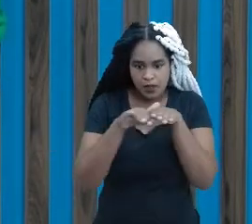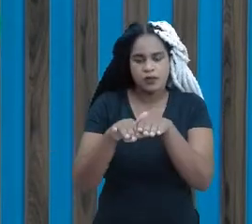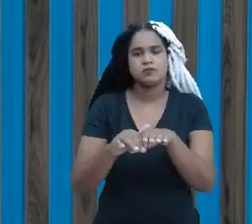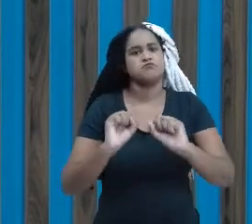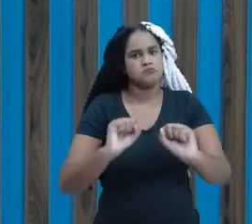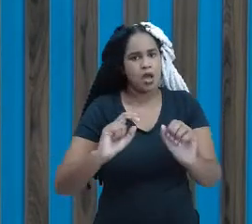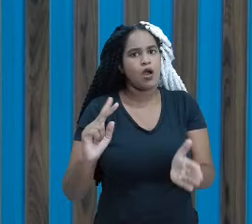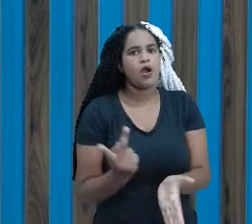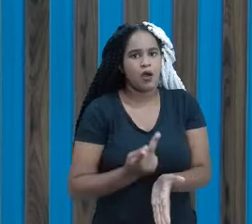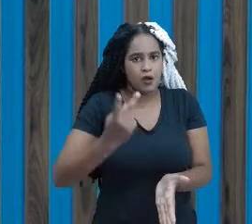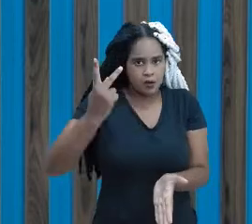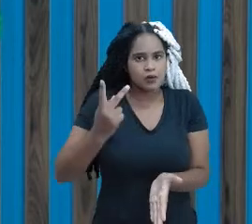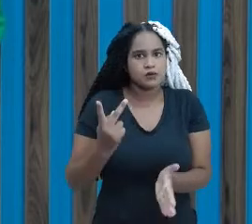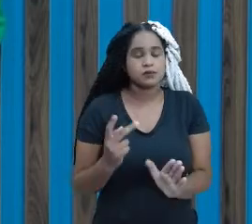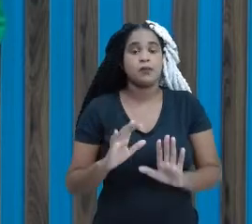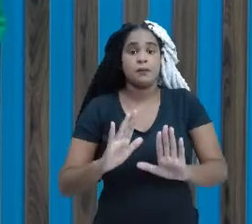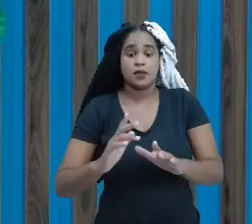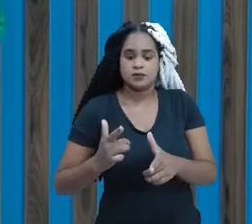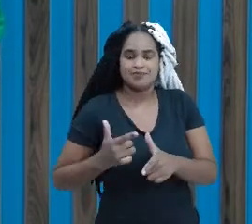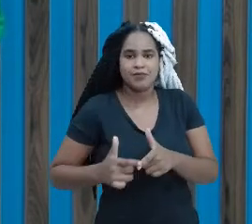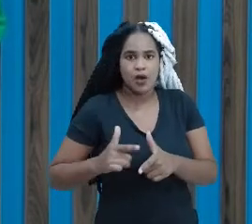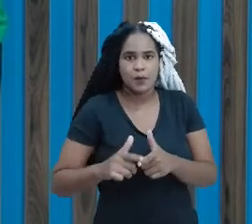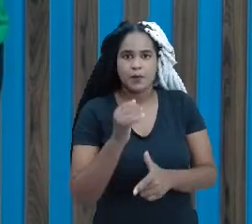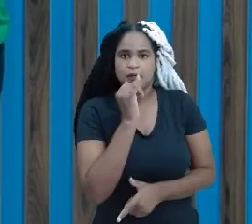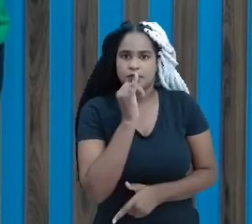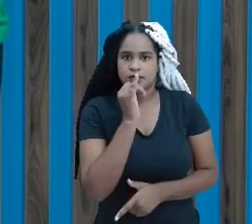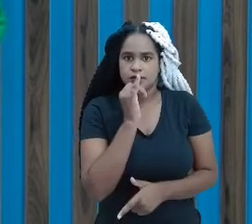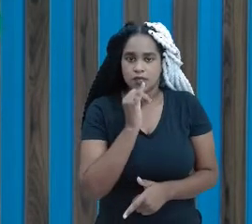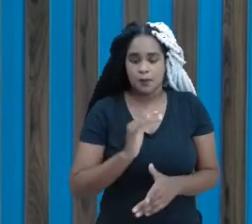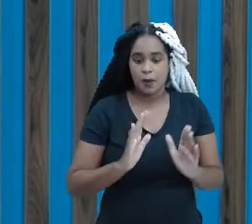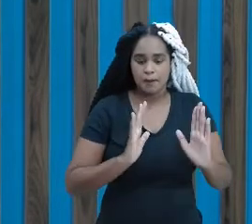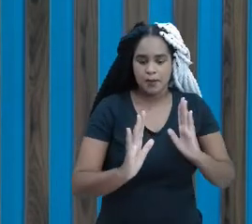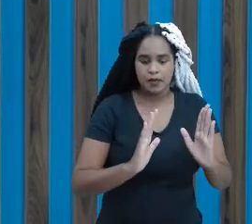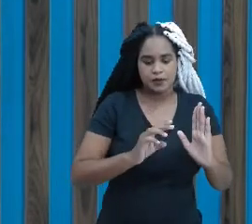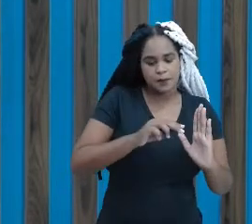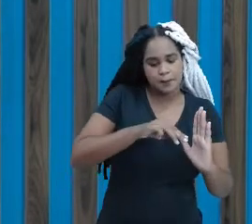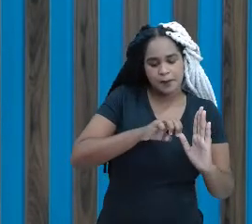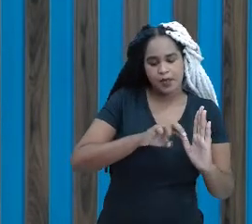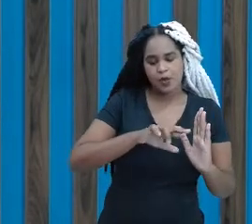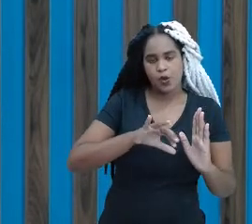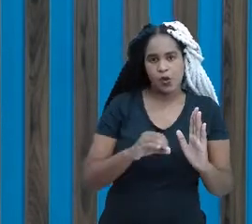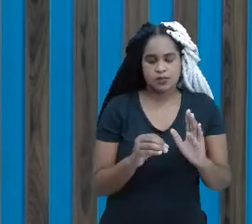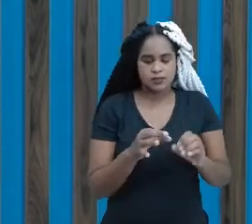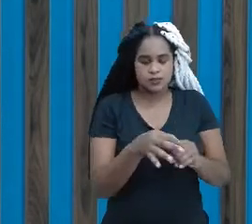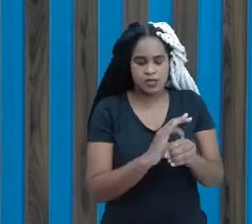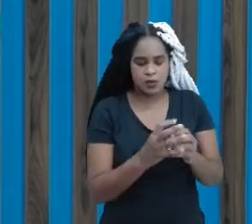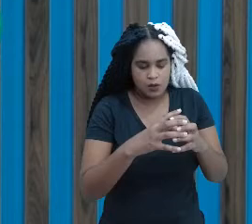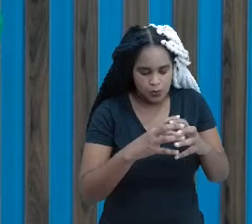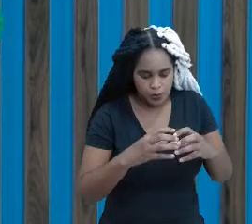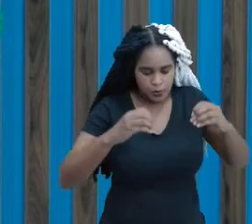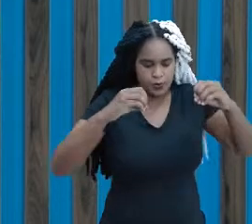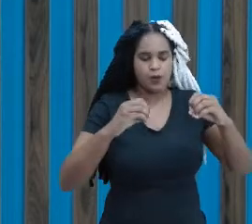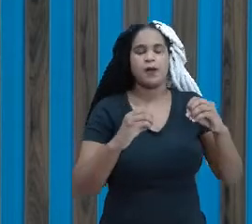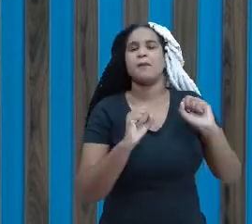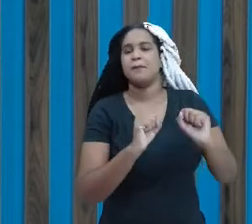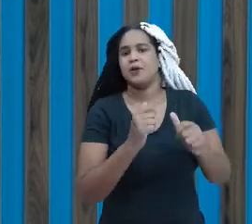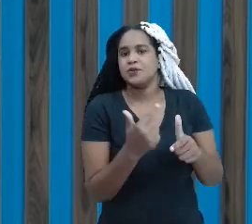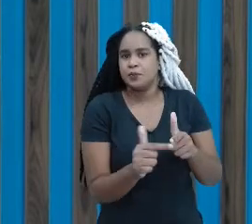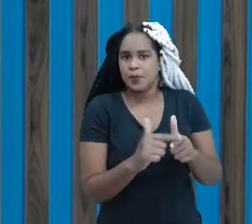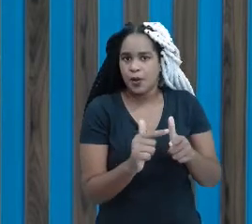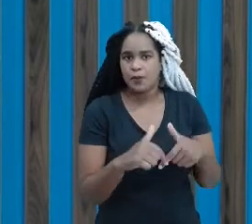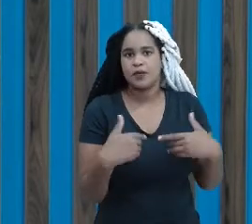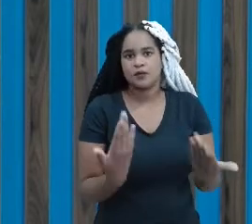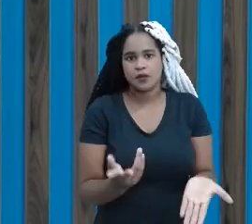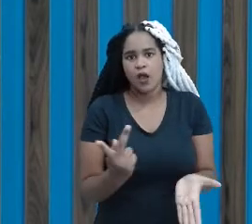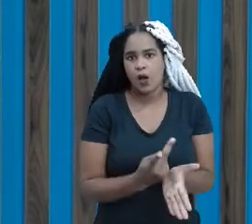Podem acontecer problemas aí na hora da meiose, né? Da divisão celular. Então, quando isso acontece, são o